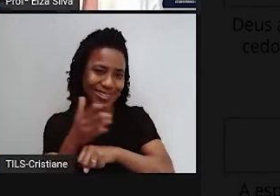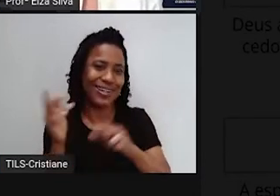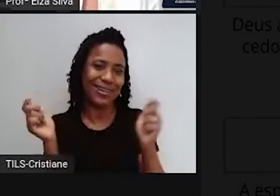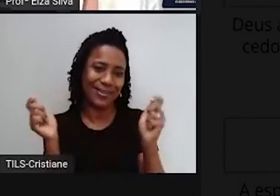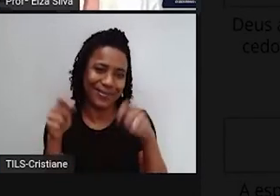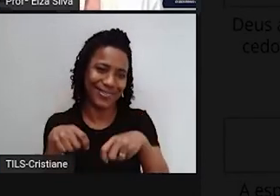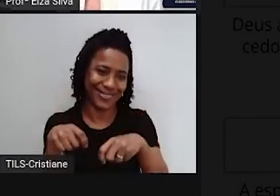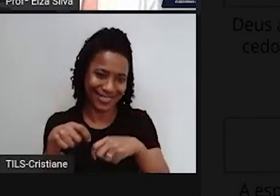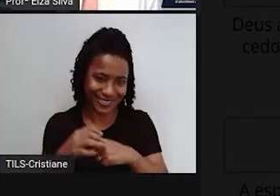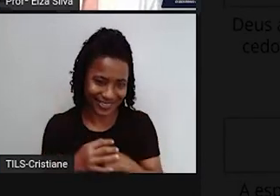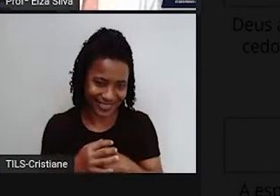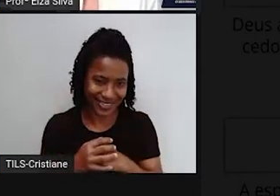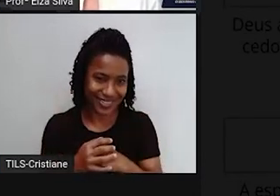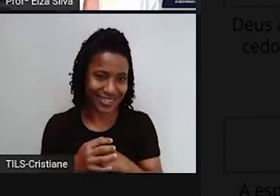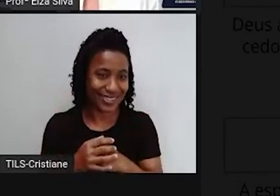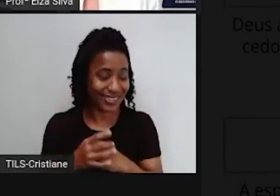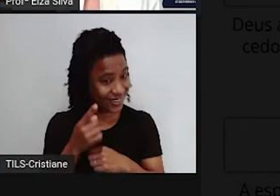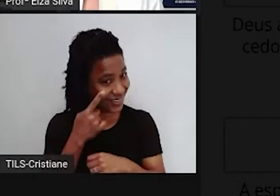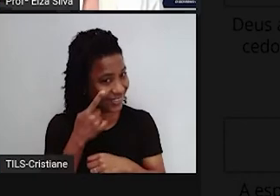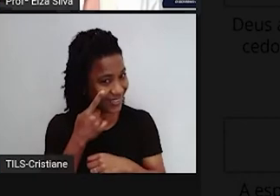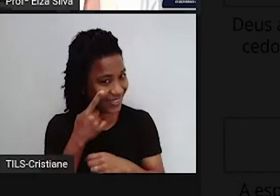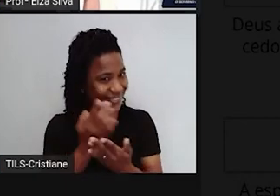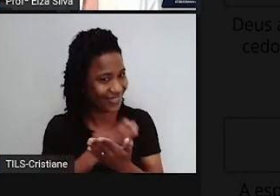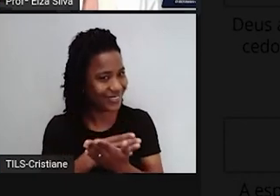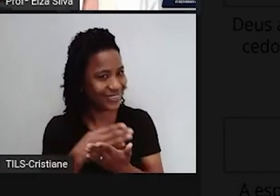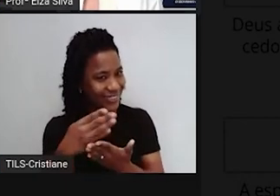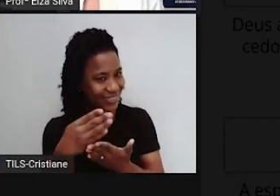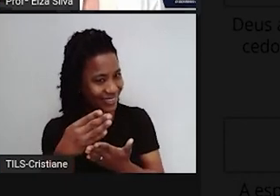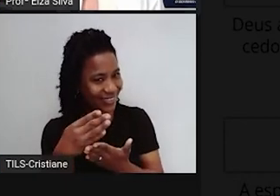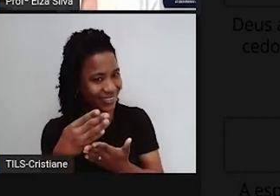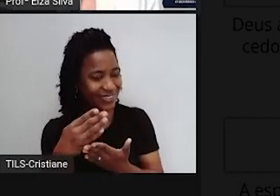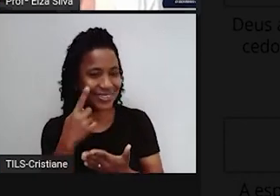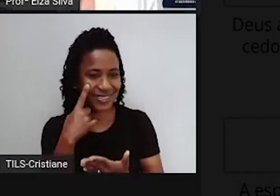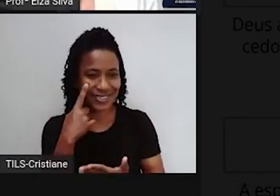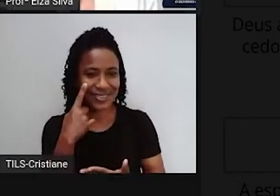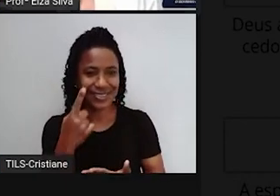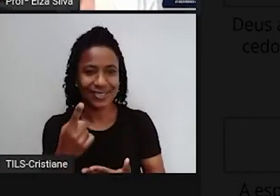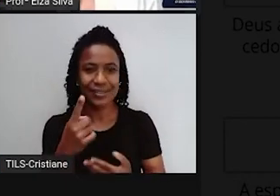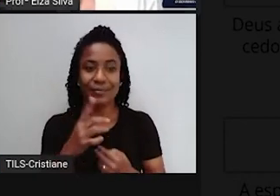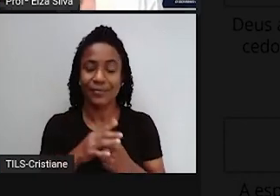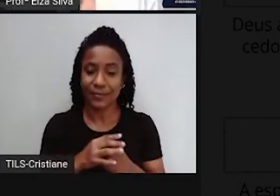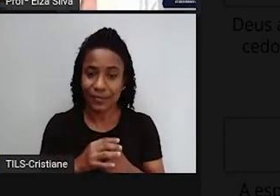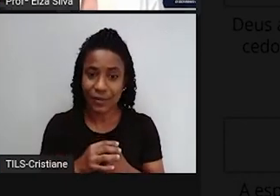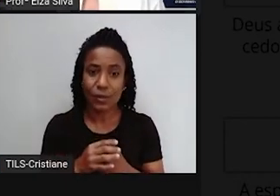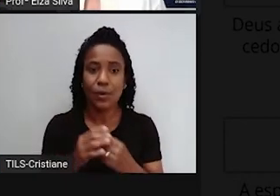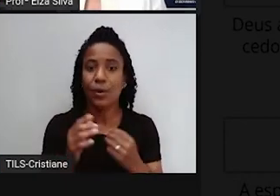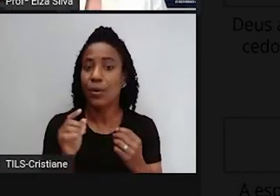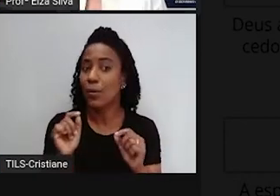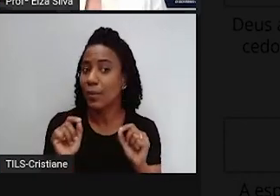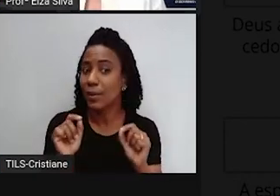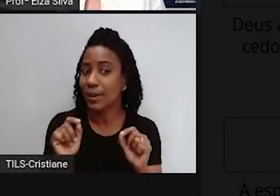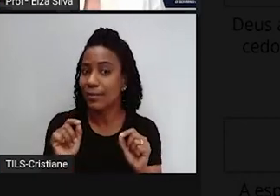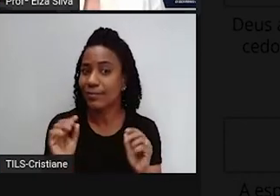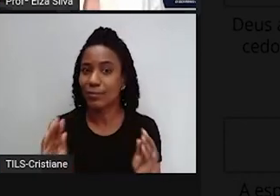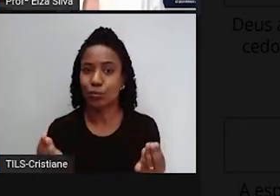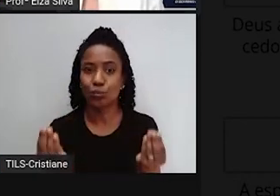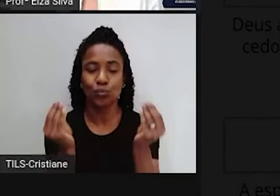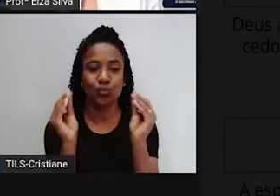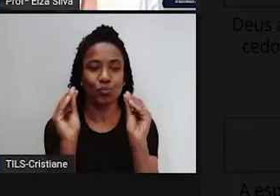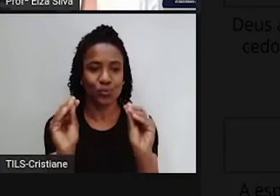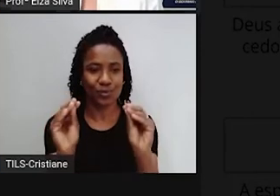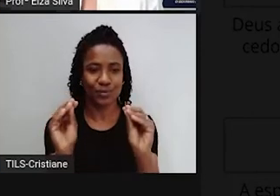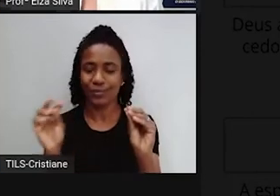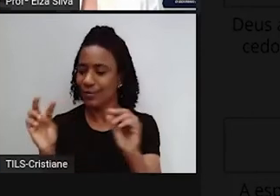ok? Let's start, vamos começar. Vejam que o nosso desafio é arrastar e